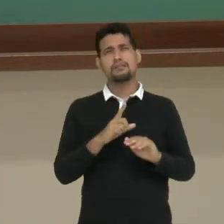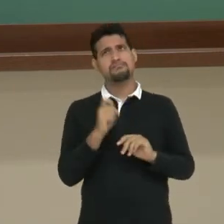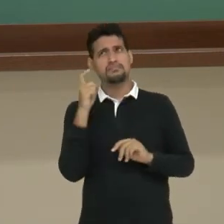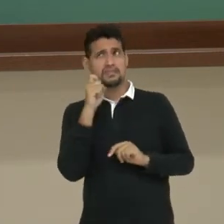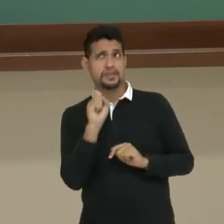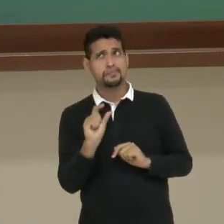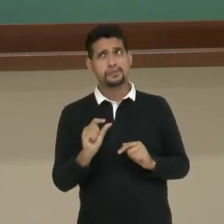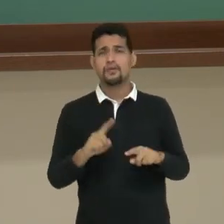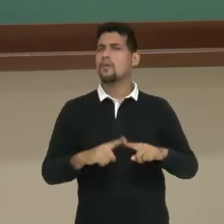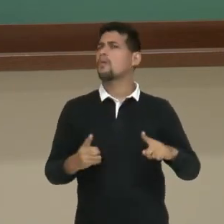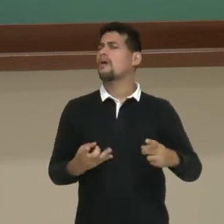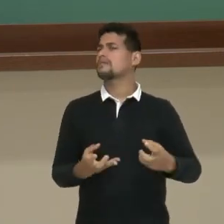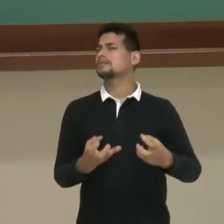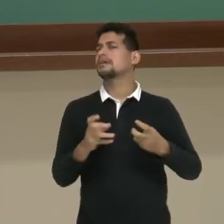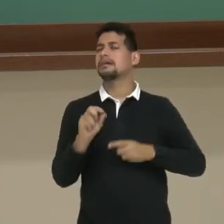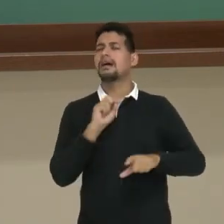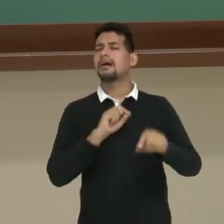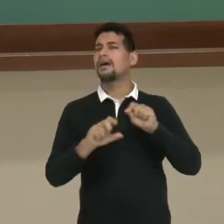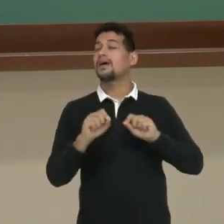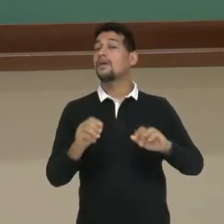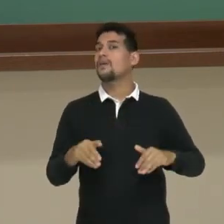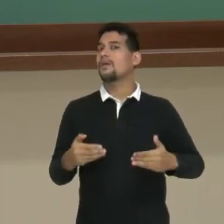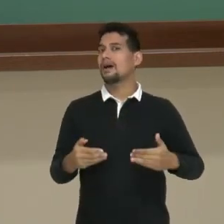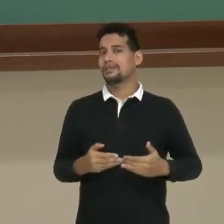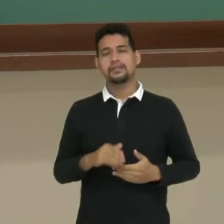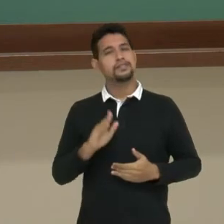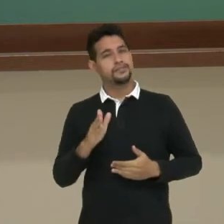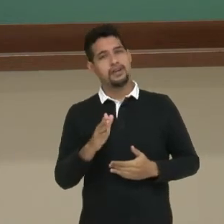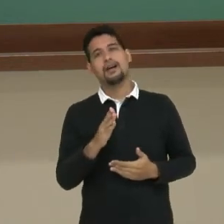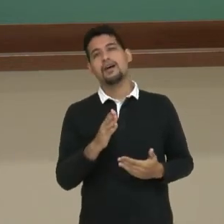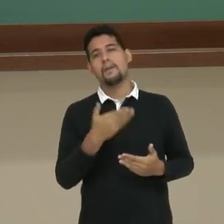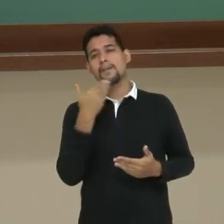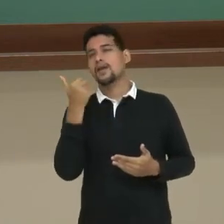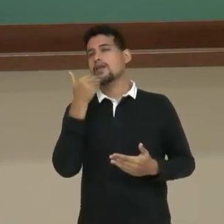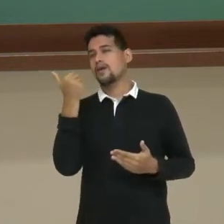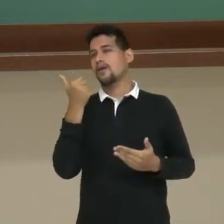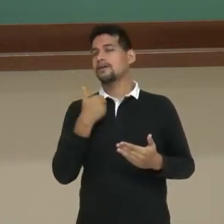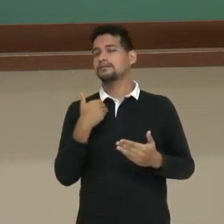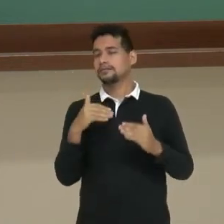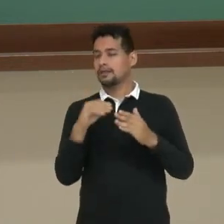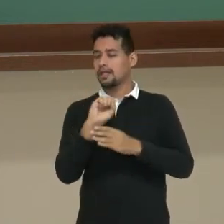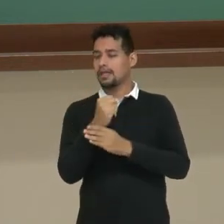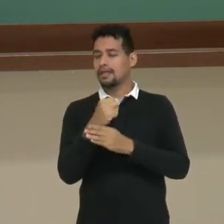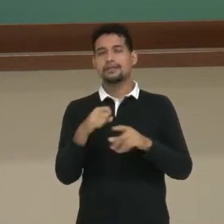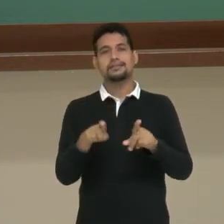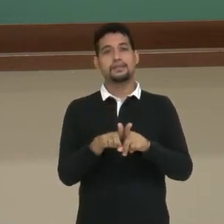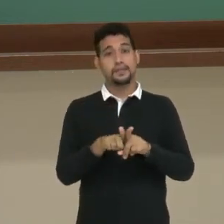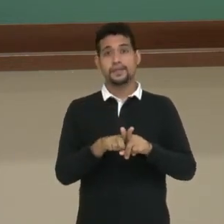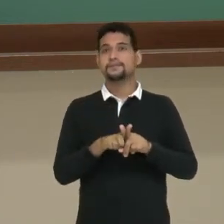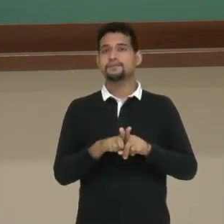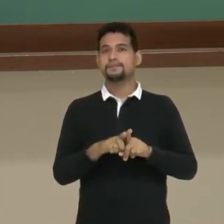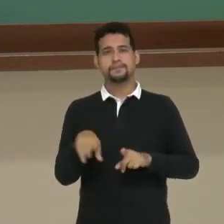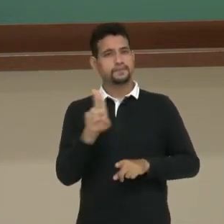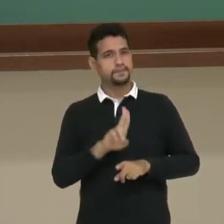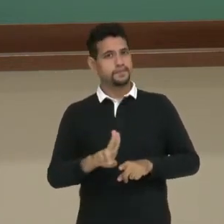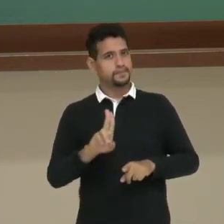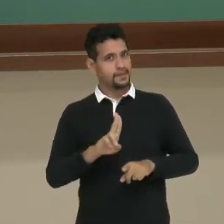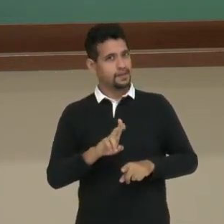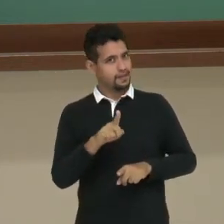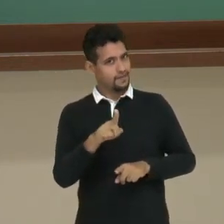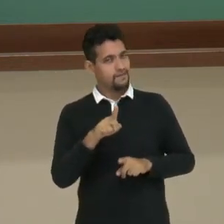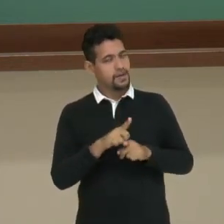menor. Qual você vai escolher é aquela que você se adequa melhor, que você tem mais segurança no traçado que você